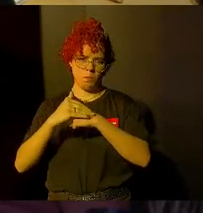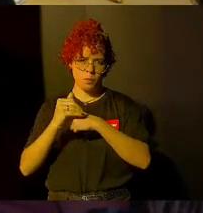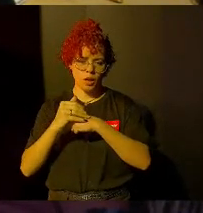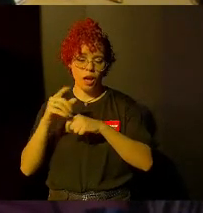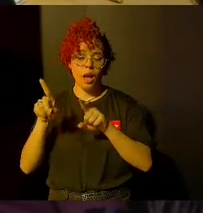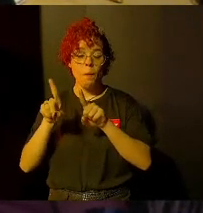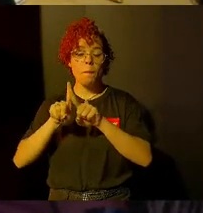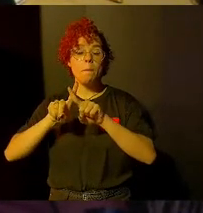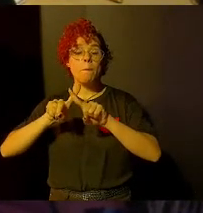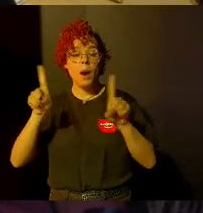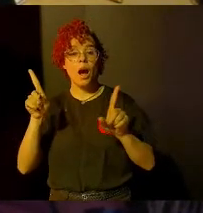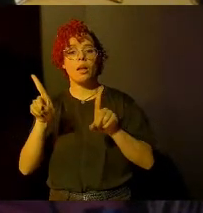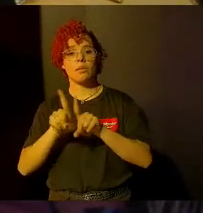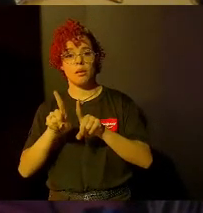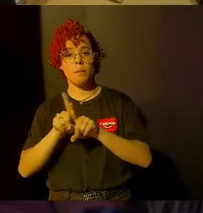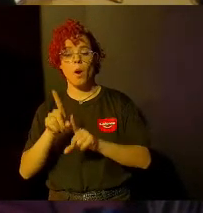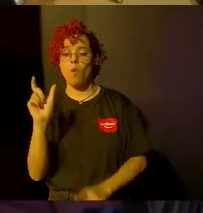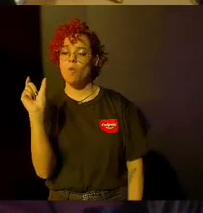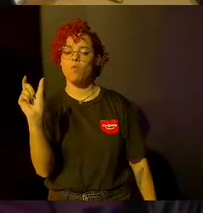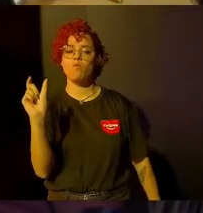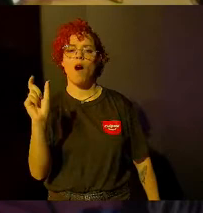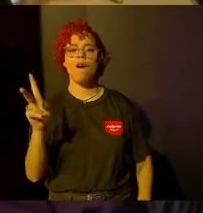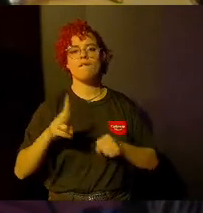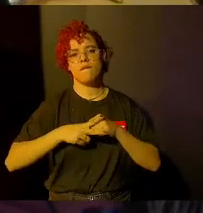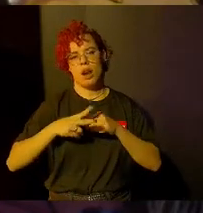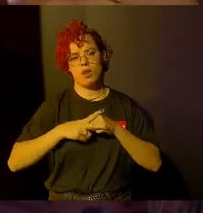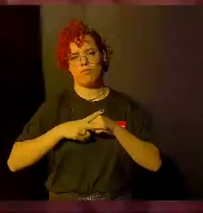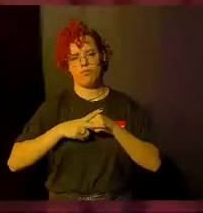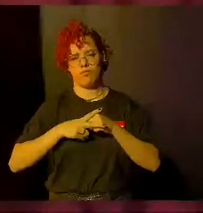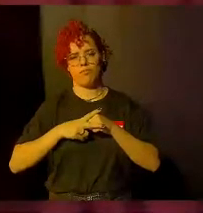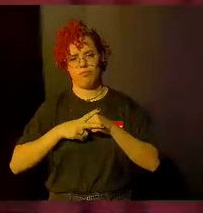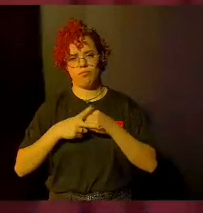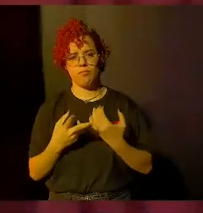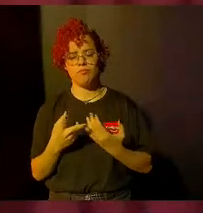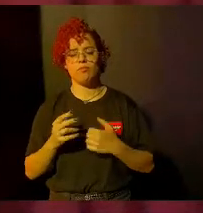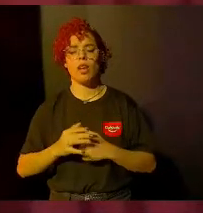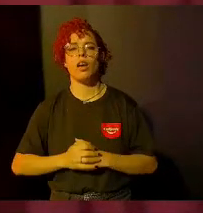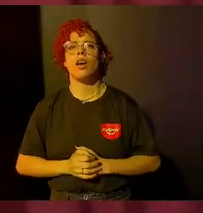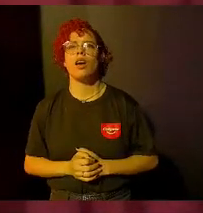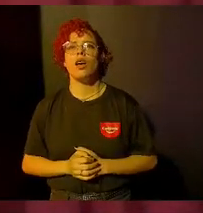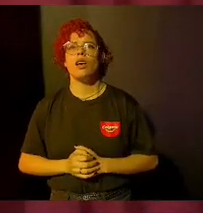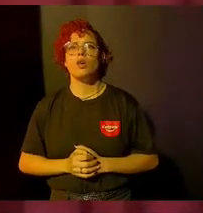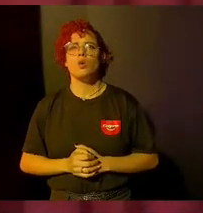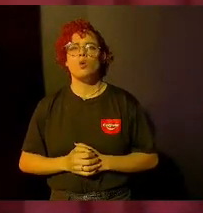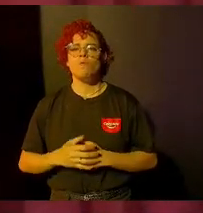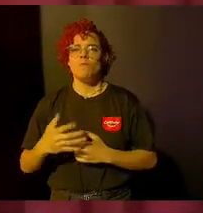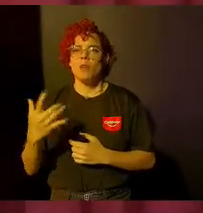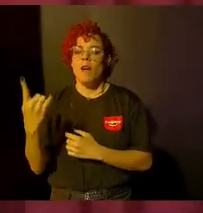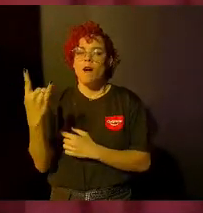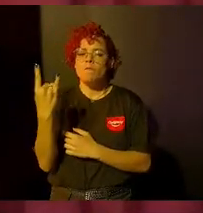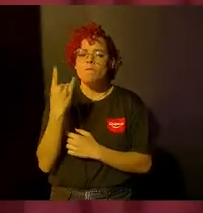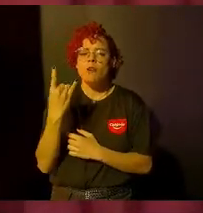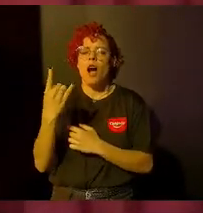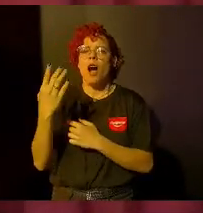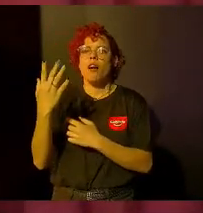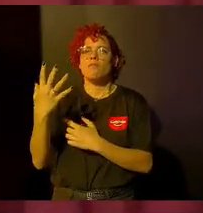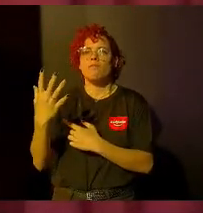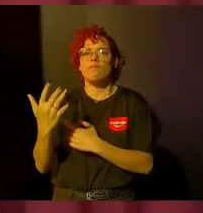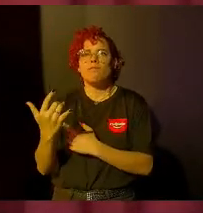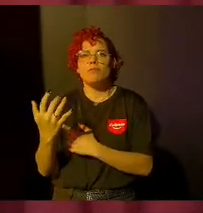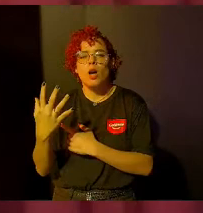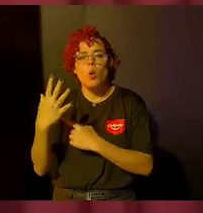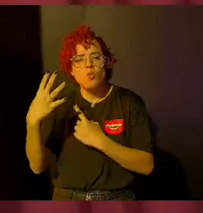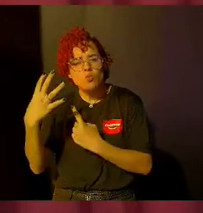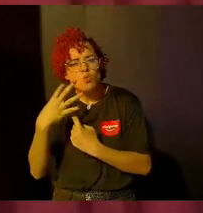como o verbo né o verbo afetar são livros que nos afetam de alguma forma